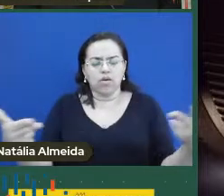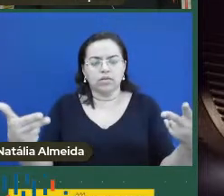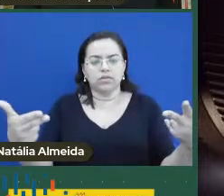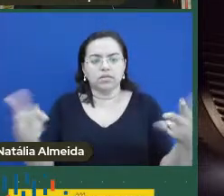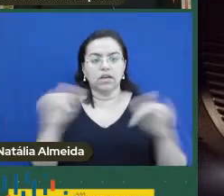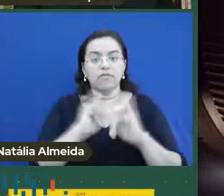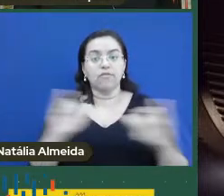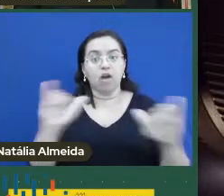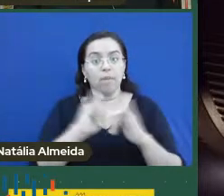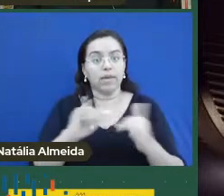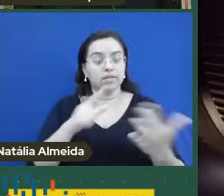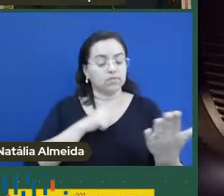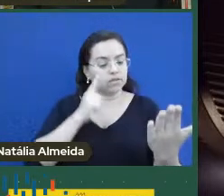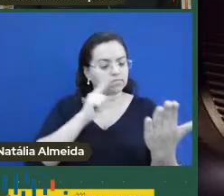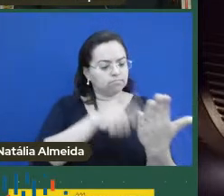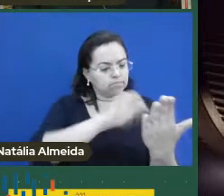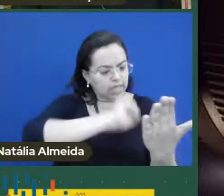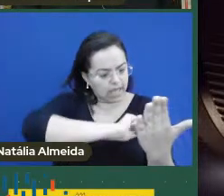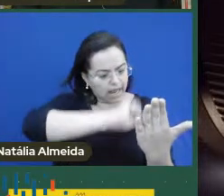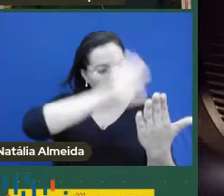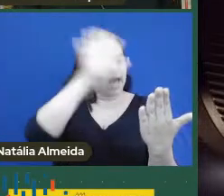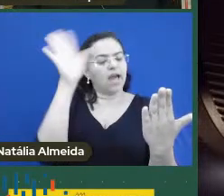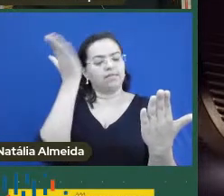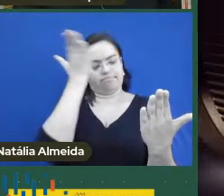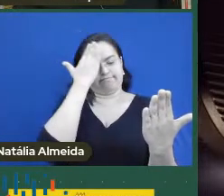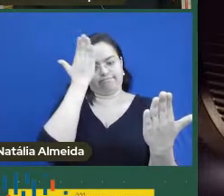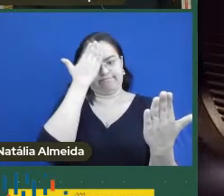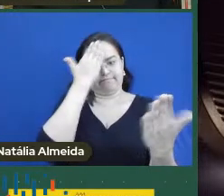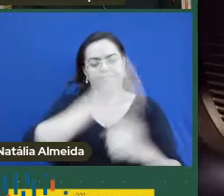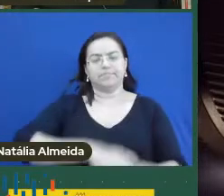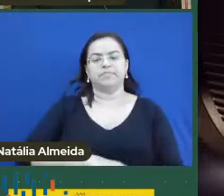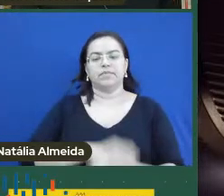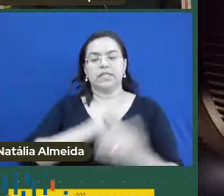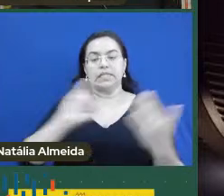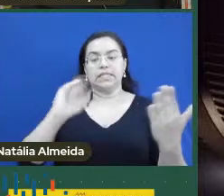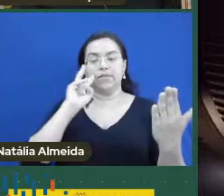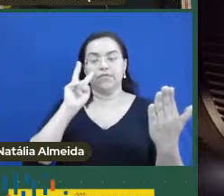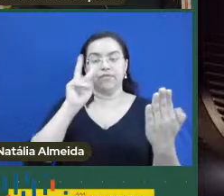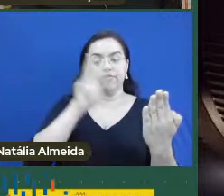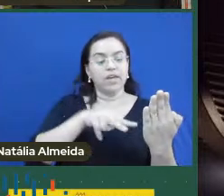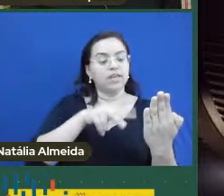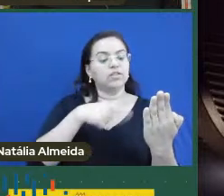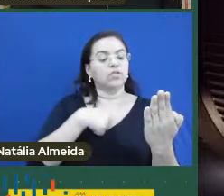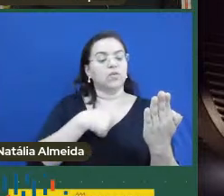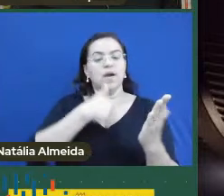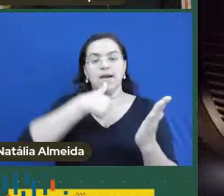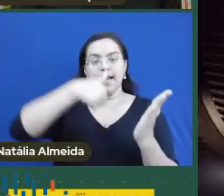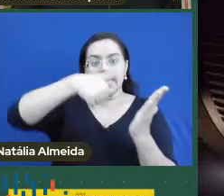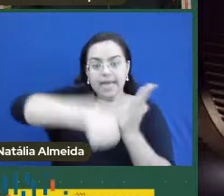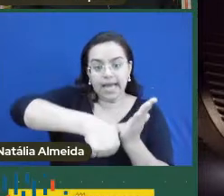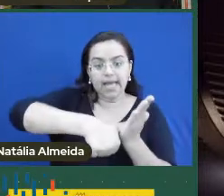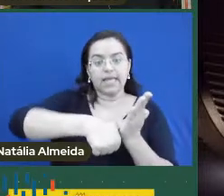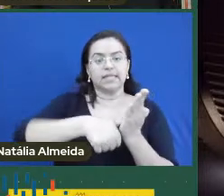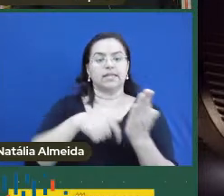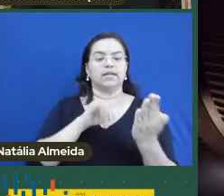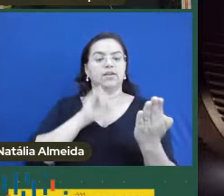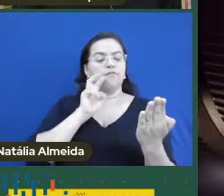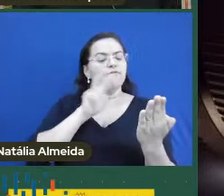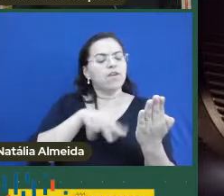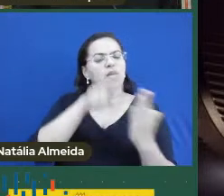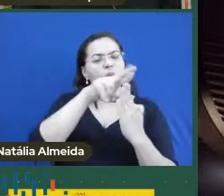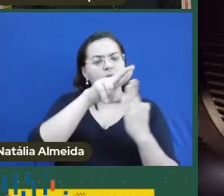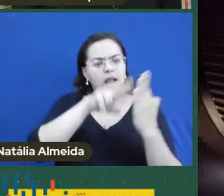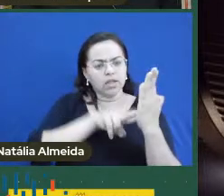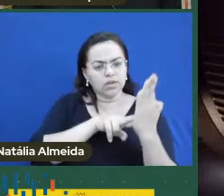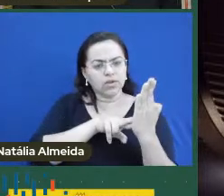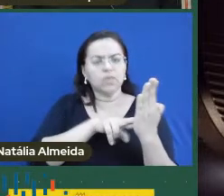ali presente, muito clara, né? Se eu vejo uma carta, se eu vejo um memorando, se eu vejo um relatório,